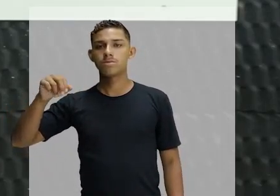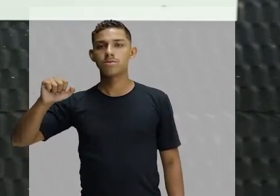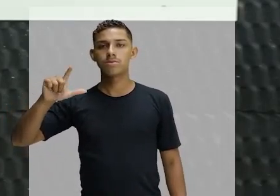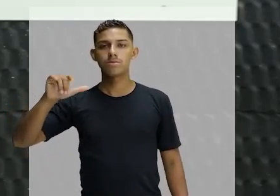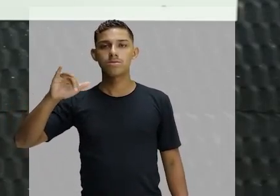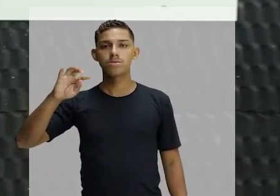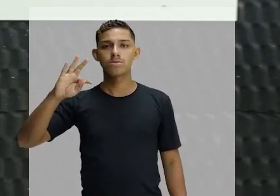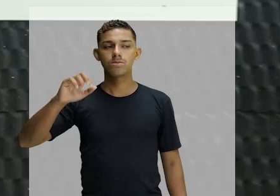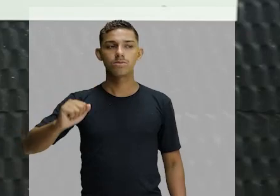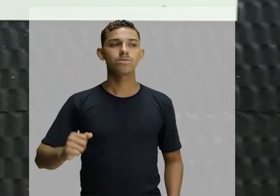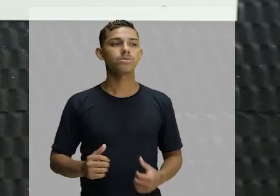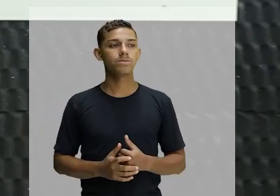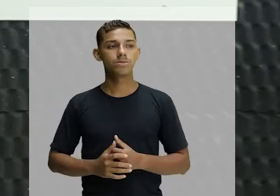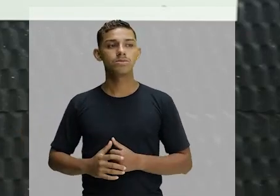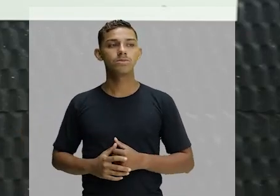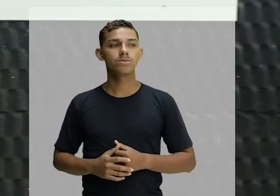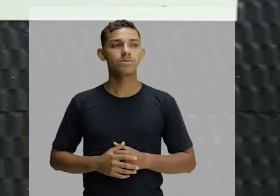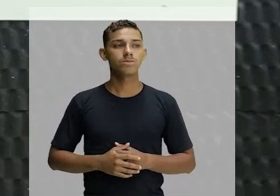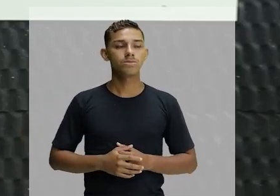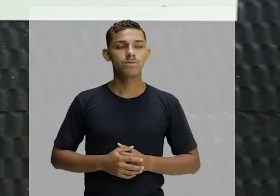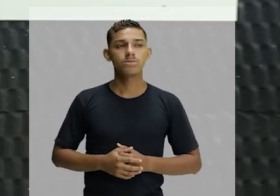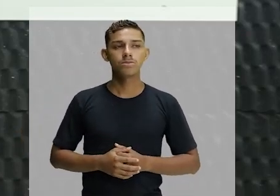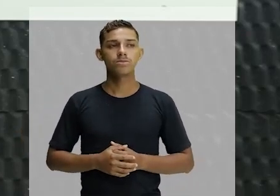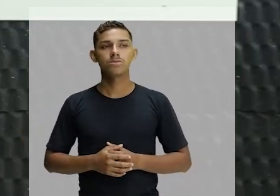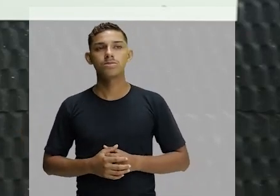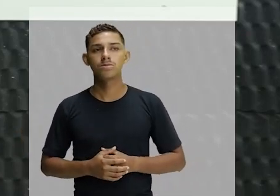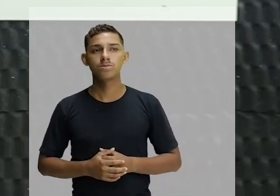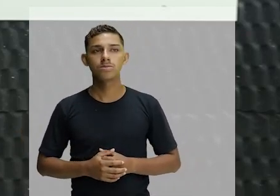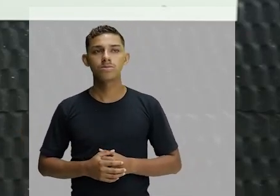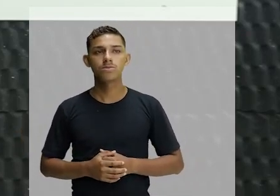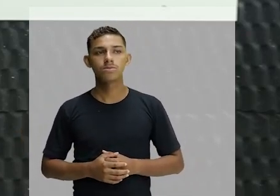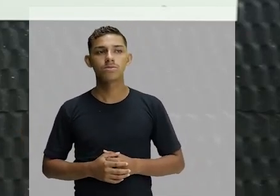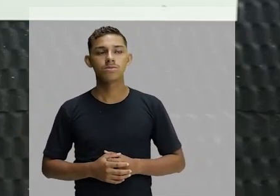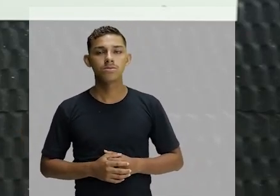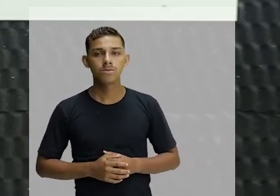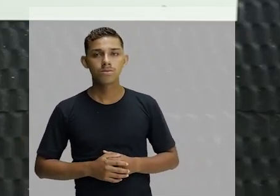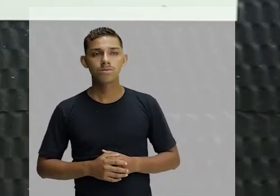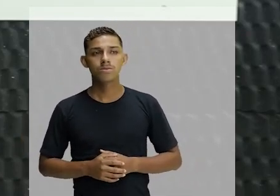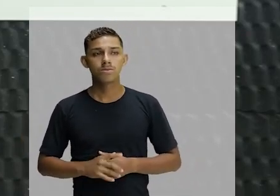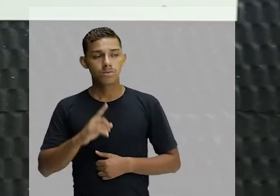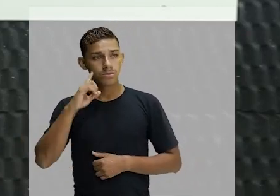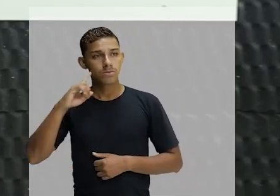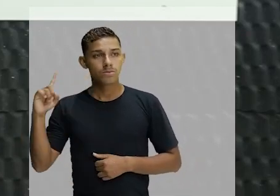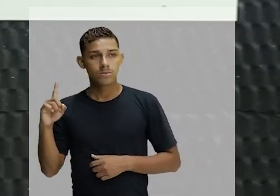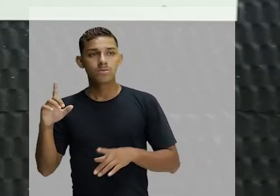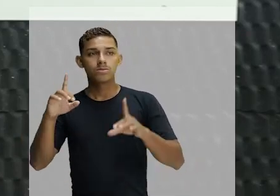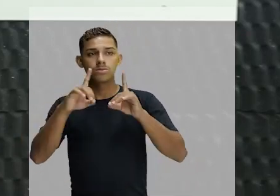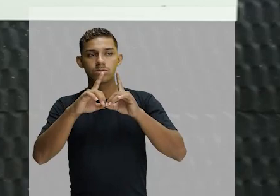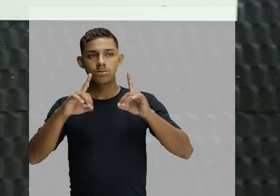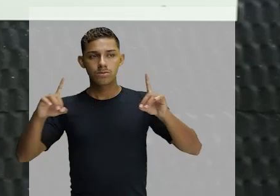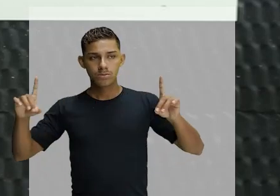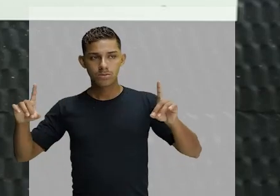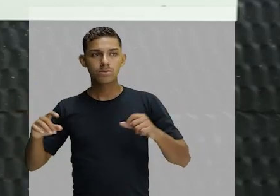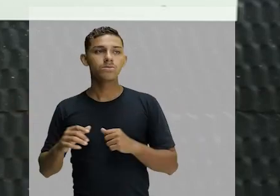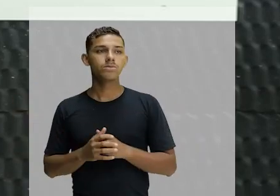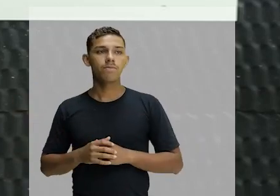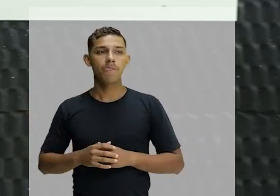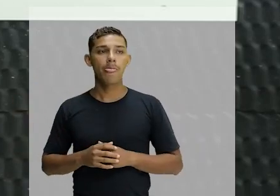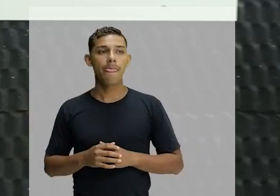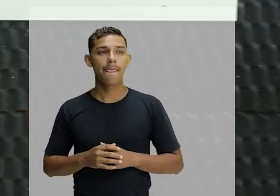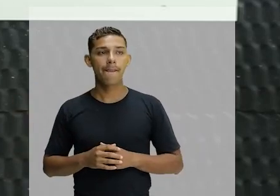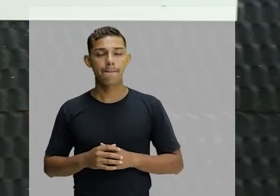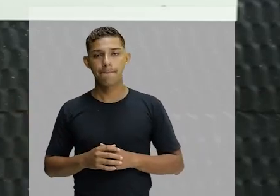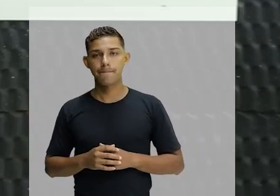Então, vamos lá. Então, a distância do ponto P a esse ponto O vai ser igual a que vai dar 4 ao